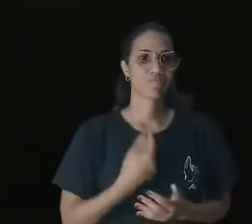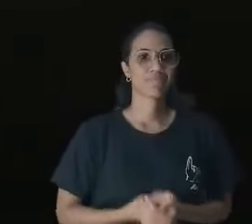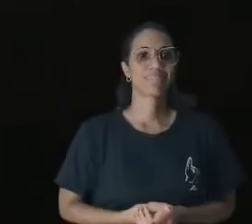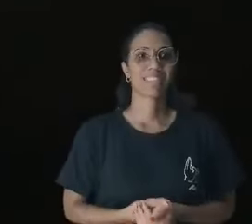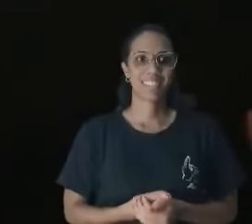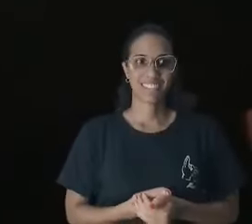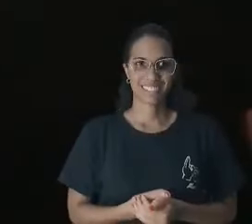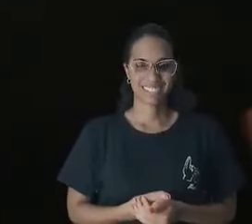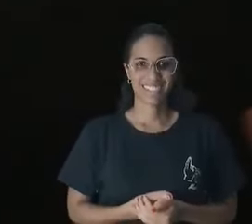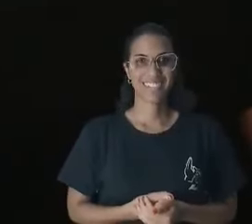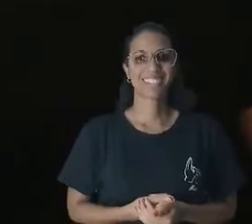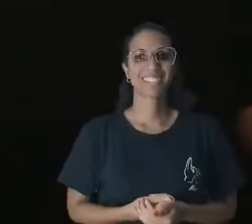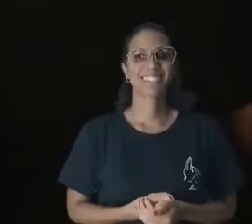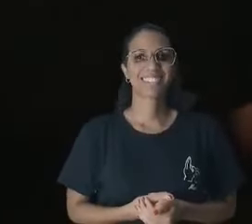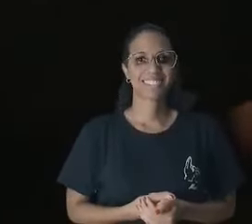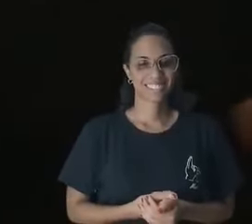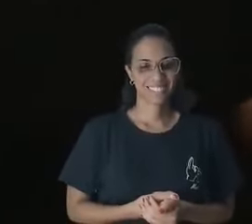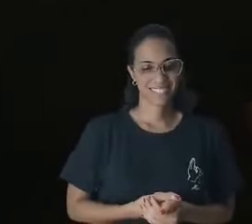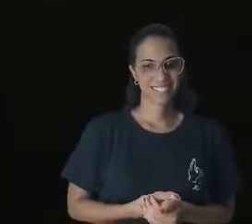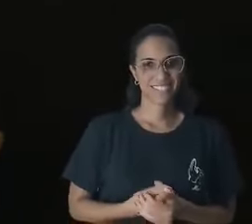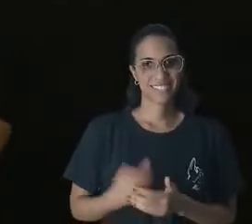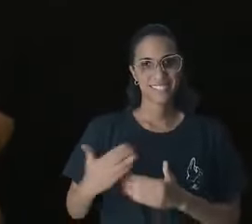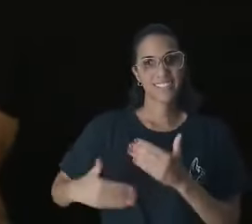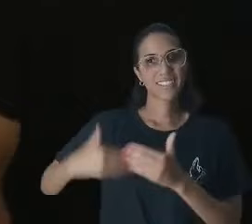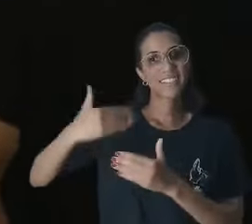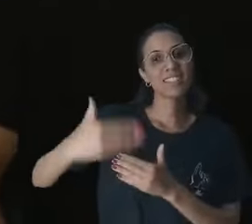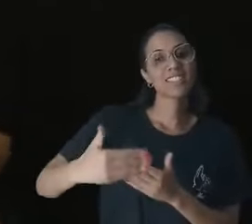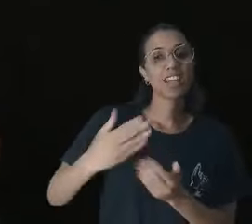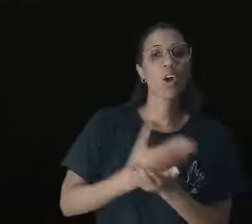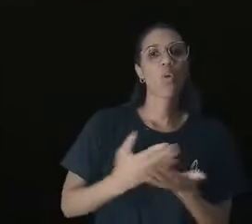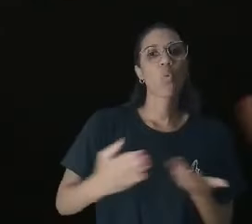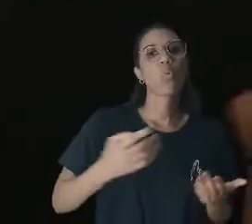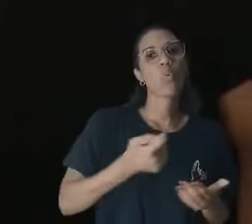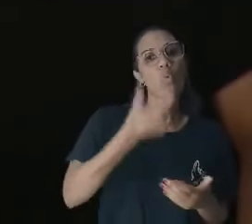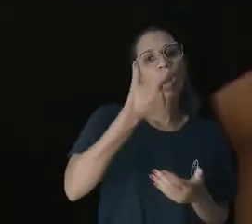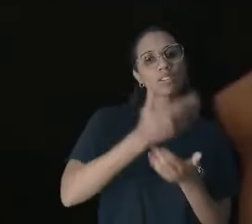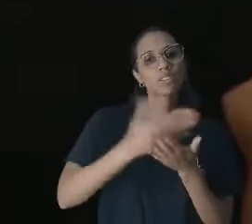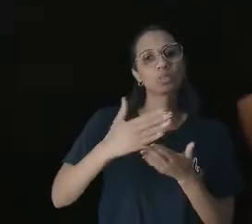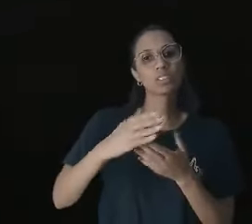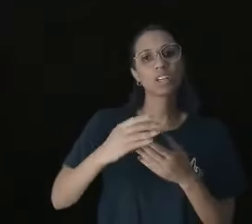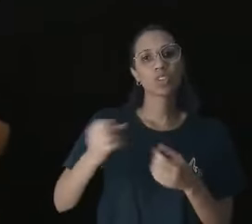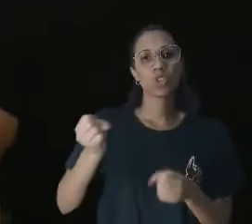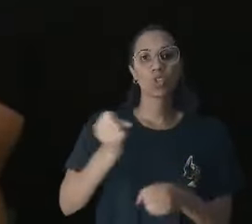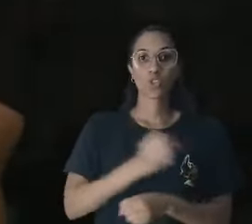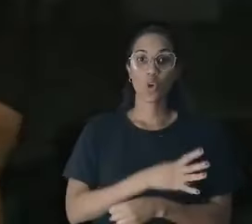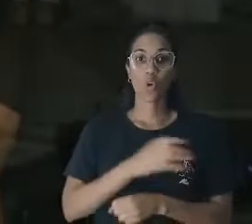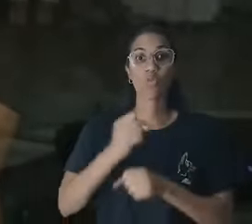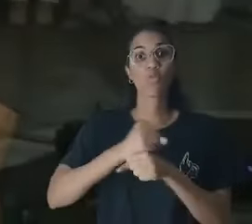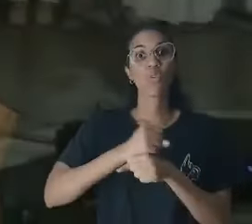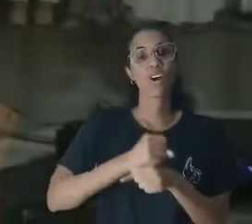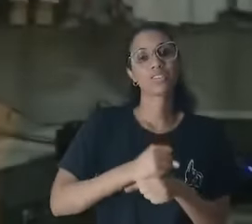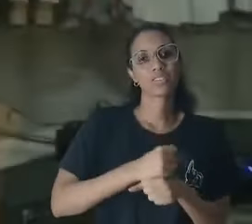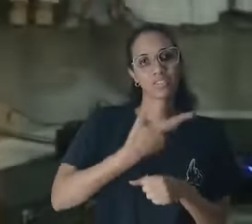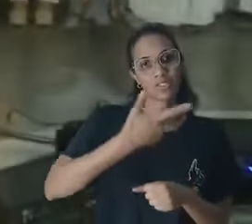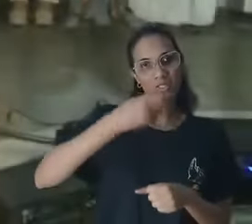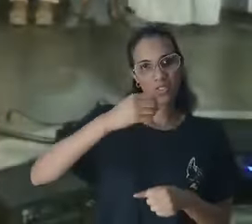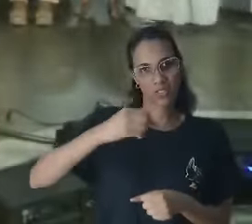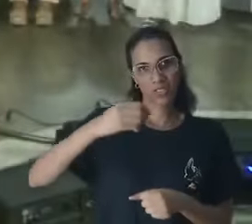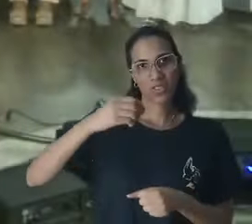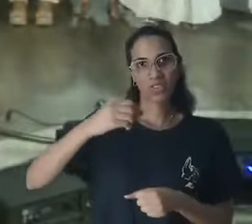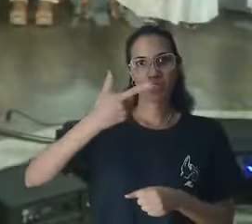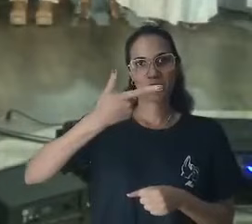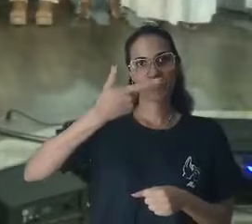Para que daqui por diante, estamos aí para começar um novo ano, faltam poucos dias para terminar esse ano de